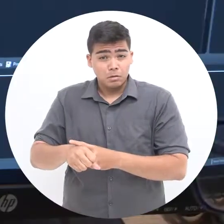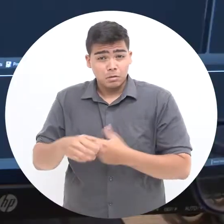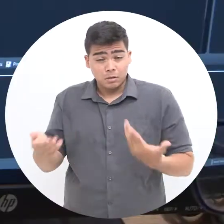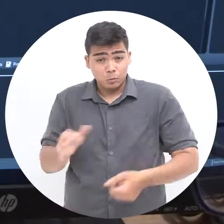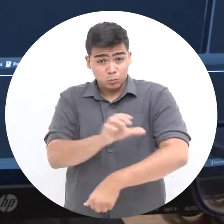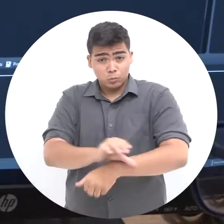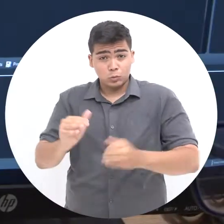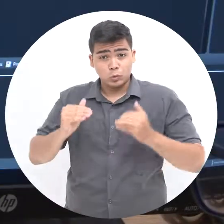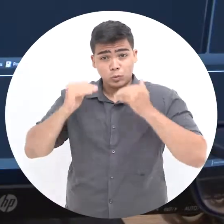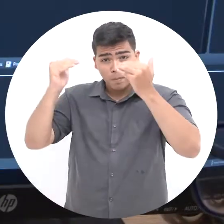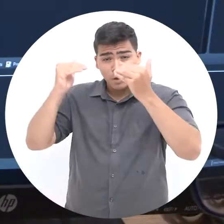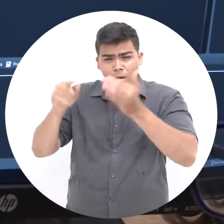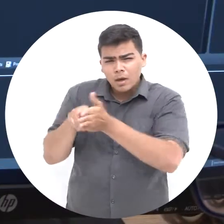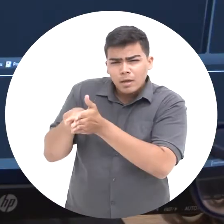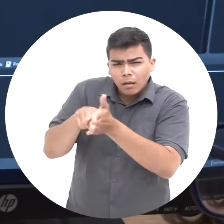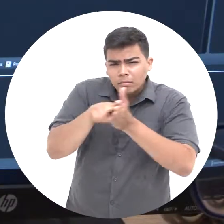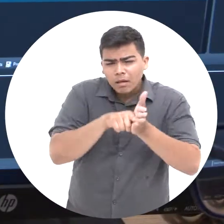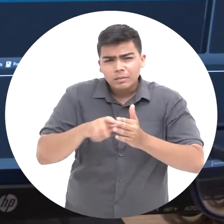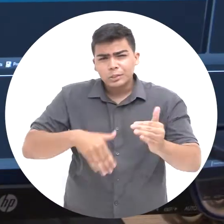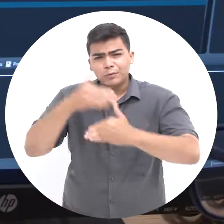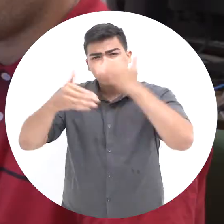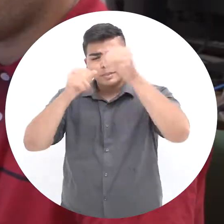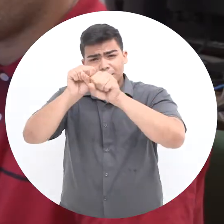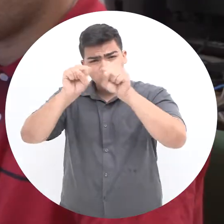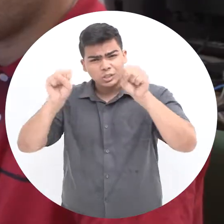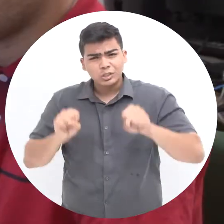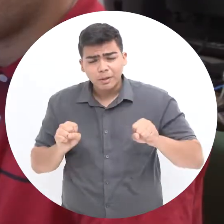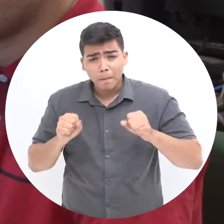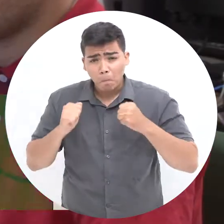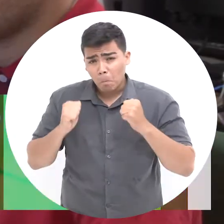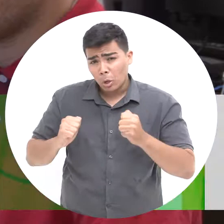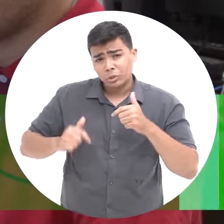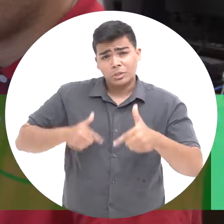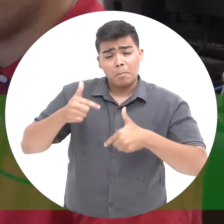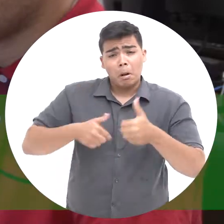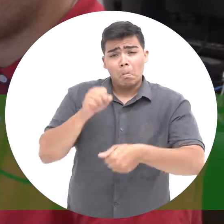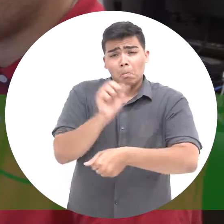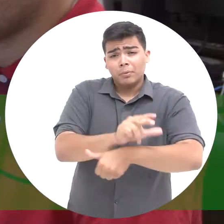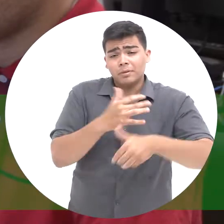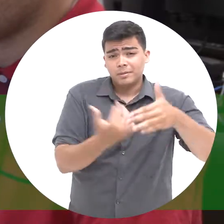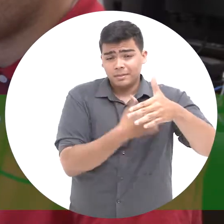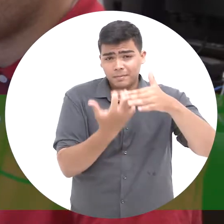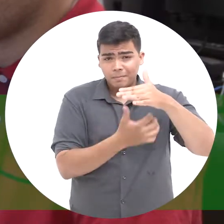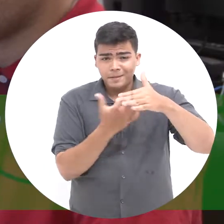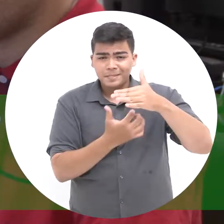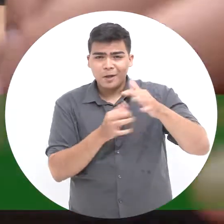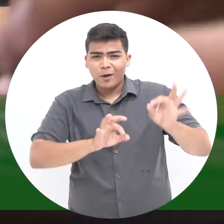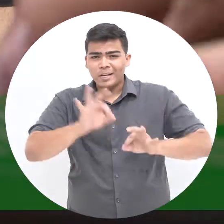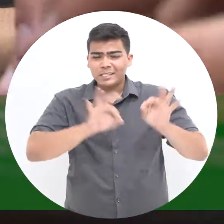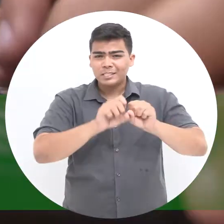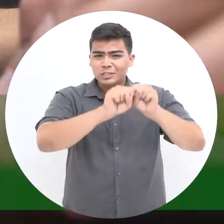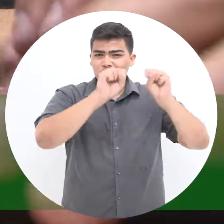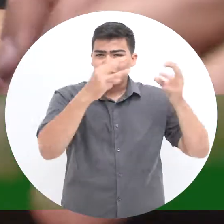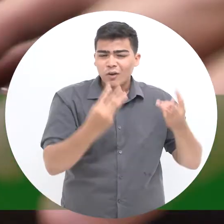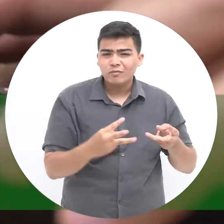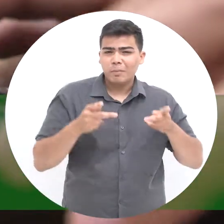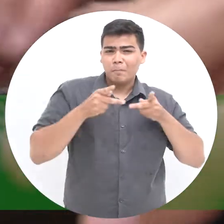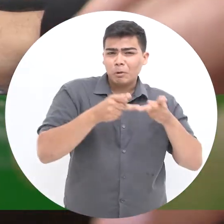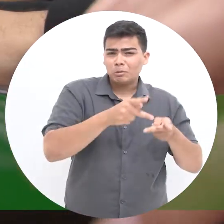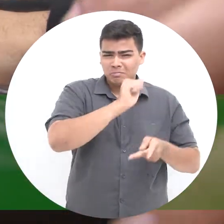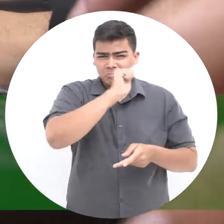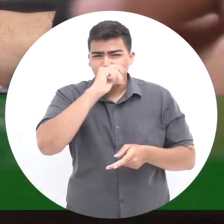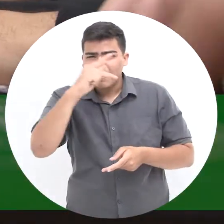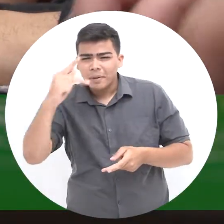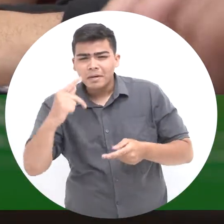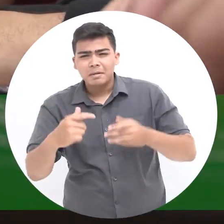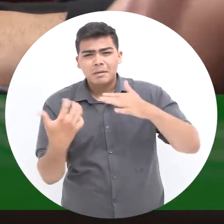trabalho o tecnólogo em análise e desenvolvimento de sistemas atua em empresas de planejamento desenvolvimento de projetos